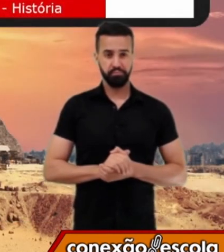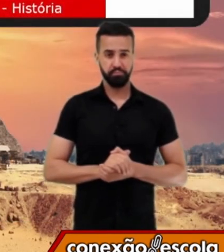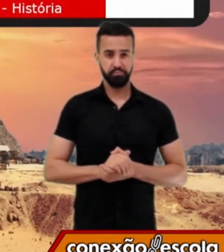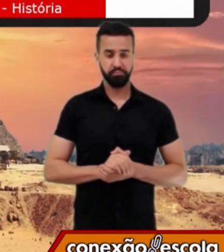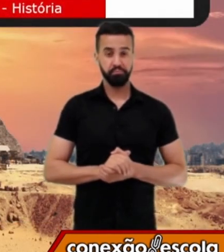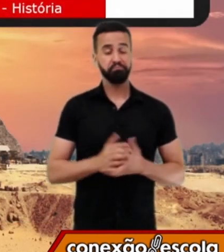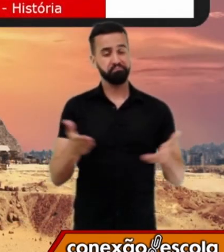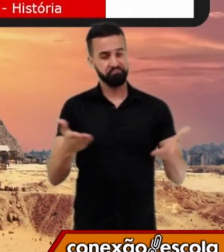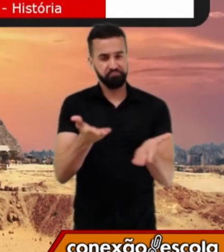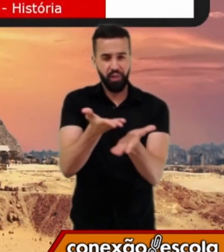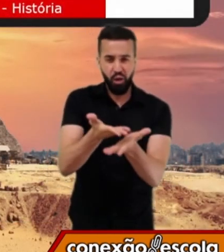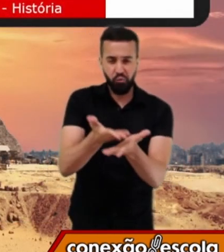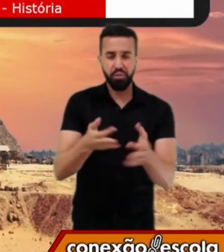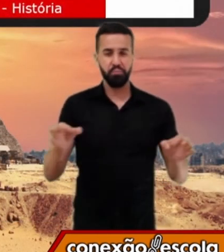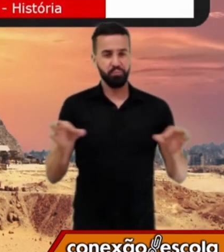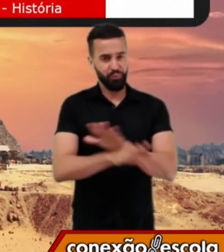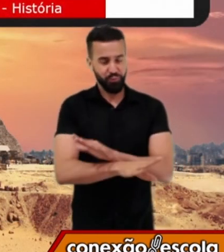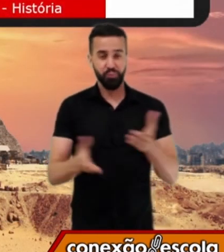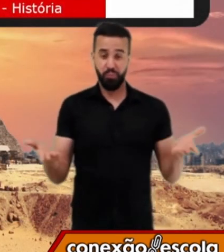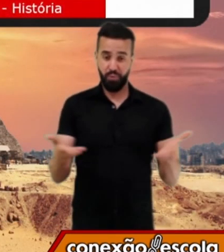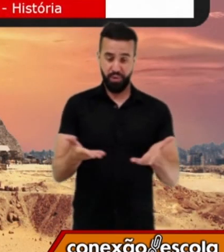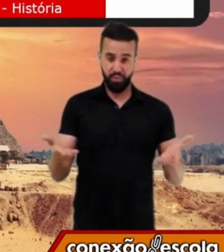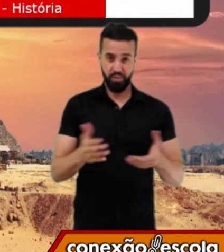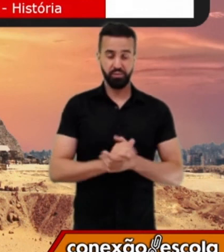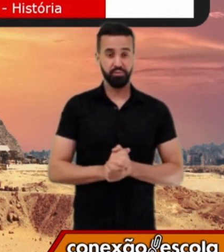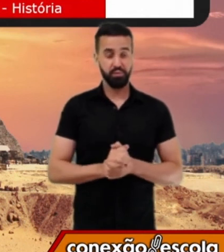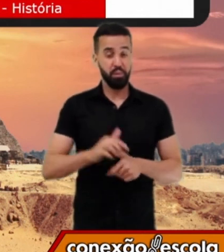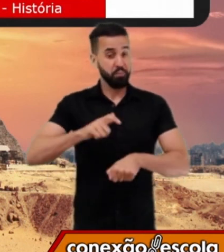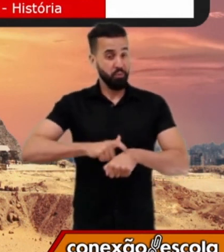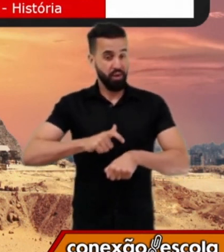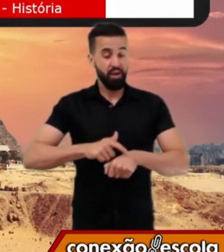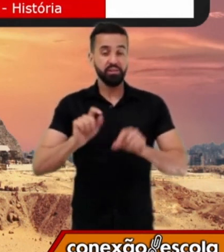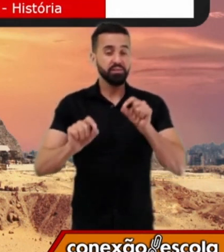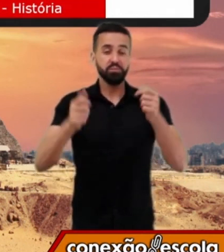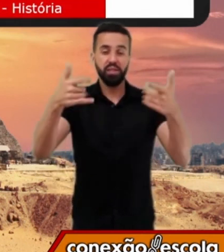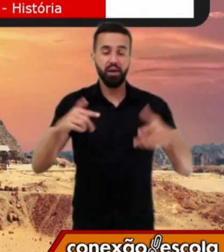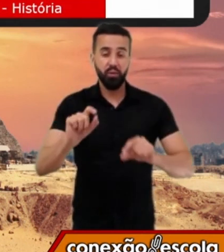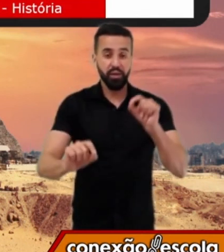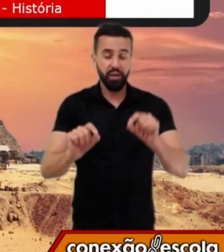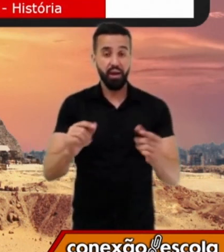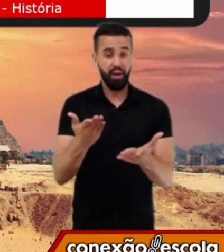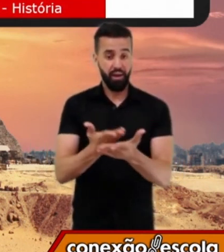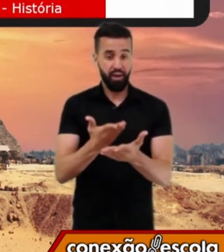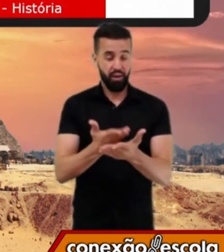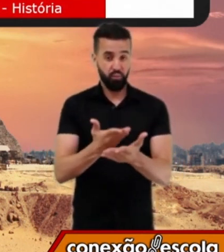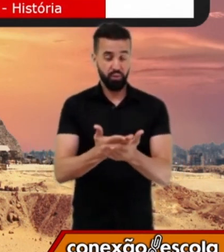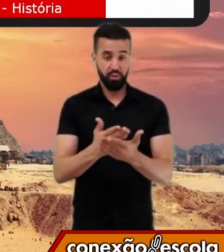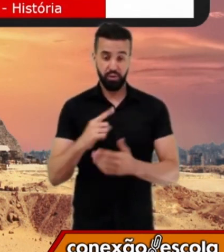Nós encerramos por aqui e neste momento eu só gostaria de dizer que na perspectiva dessa aula, o que